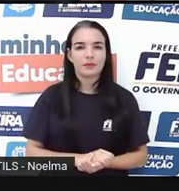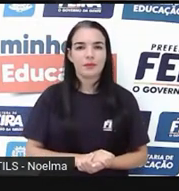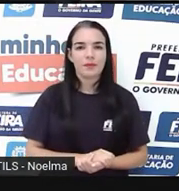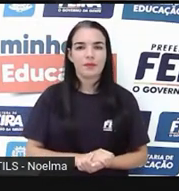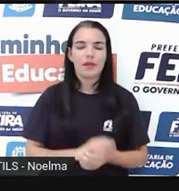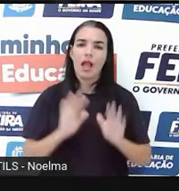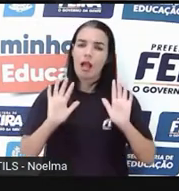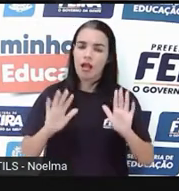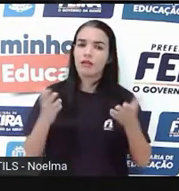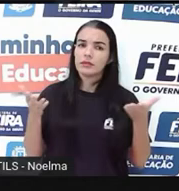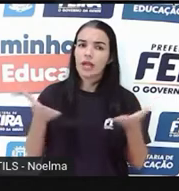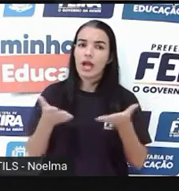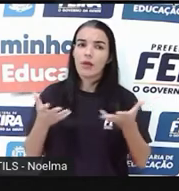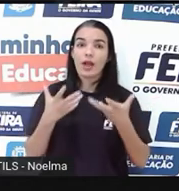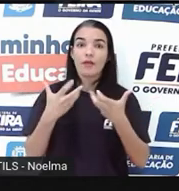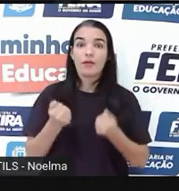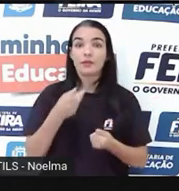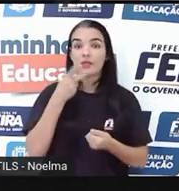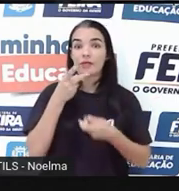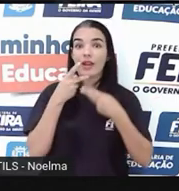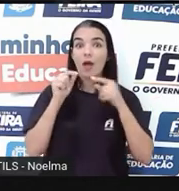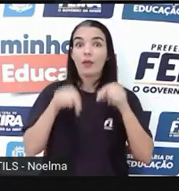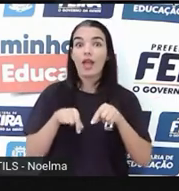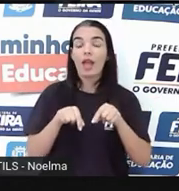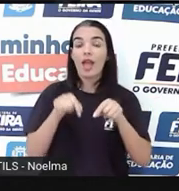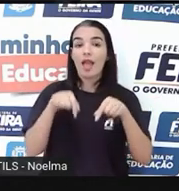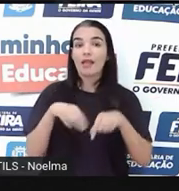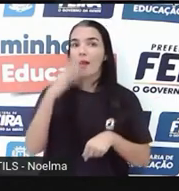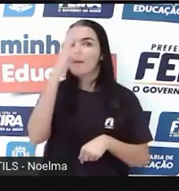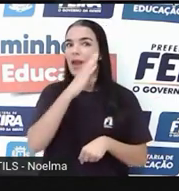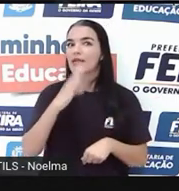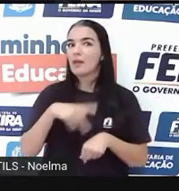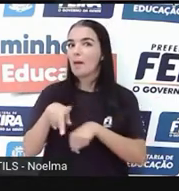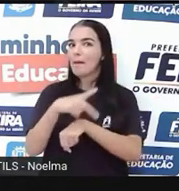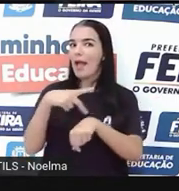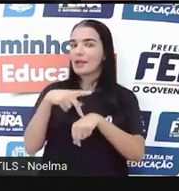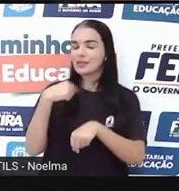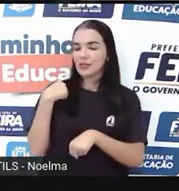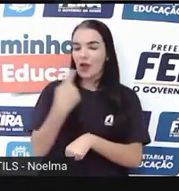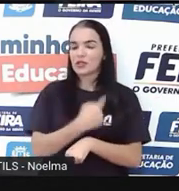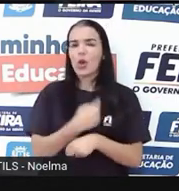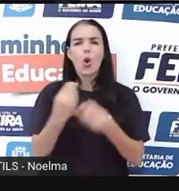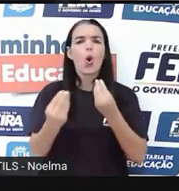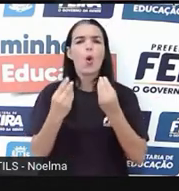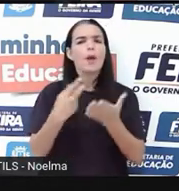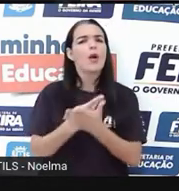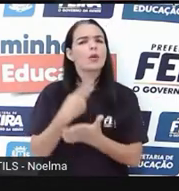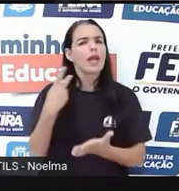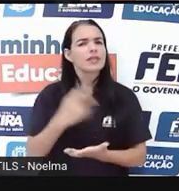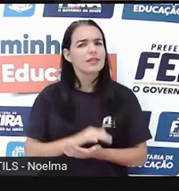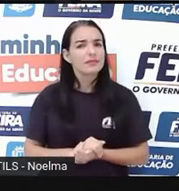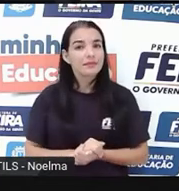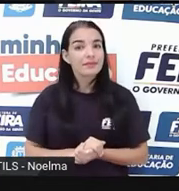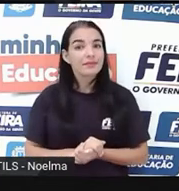e agora vamos falar do nosso país. E no nosso país, como é que acontece o Halloween? Com